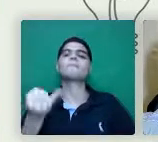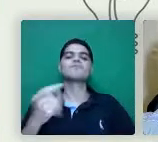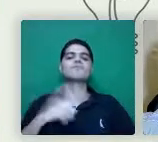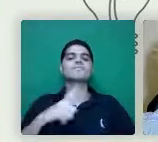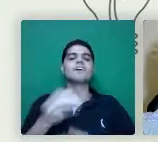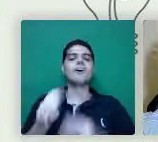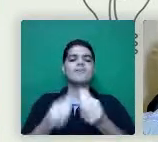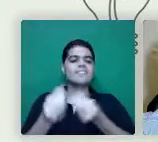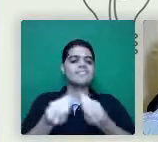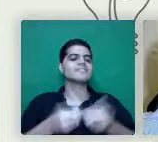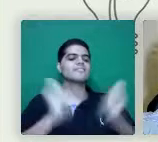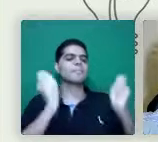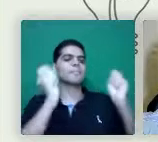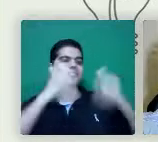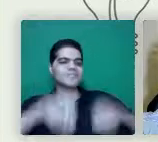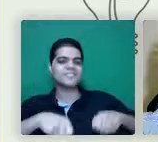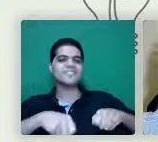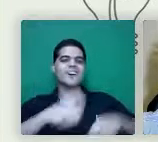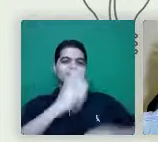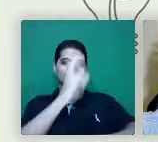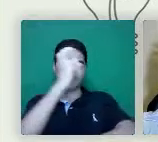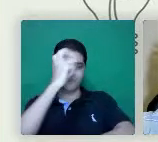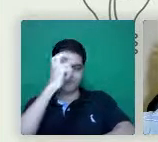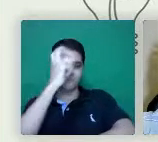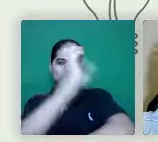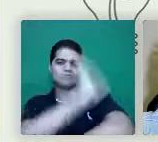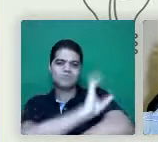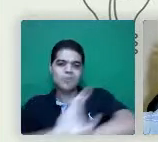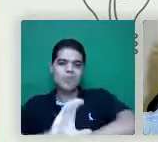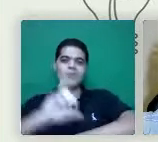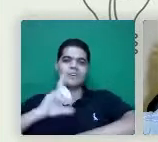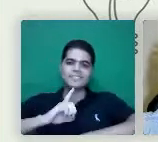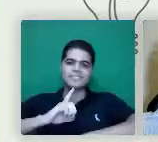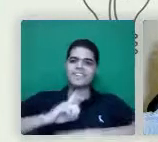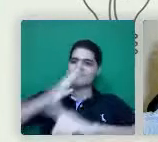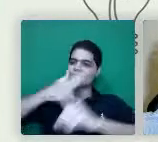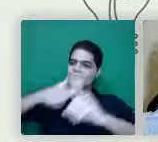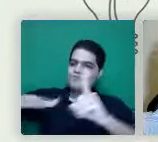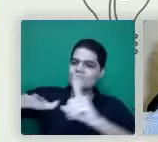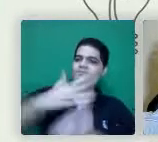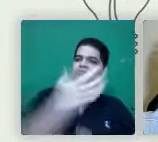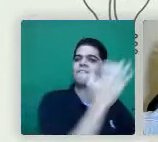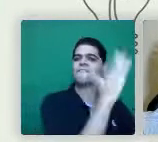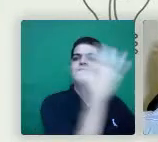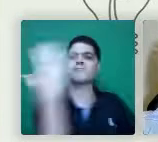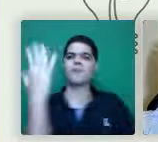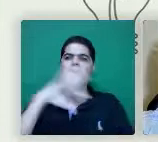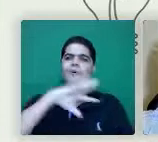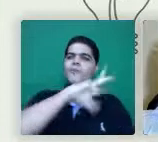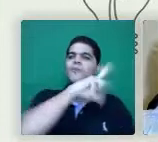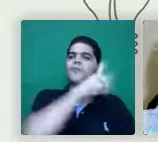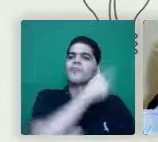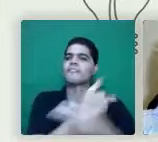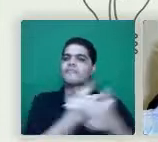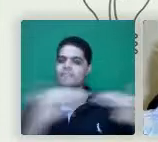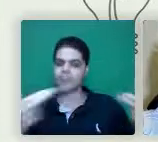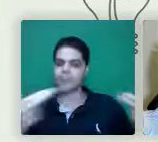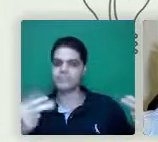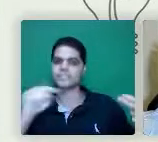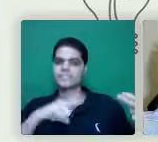da sua flora, da sua fauna? É isso que a gente vai provocar vocês neste desafio de